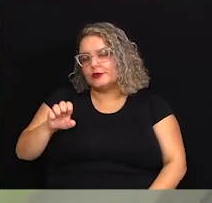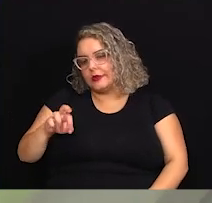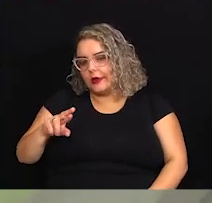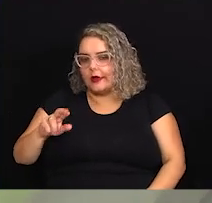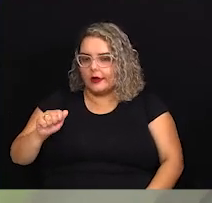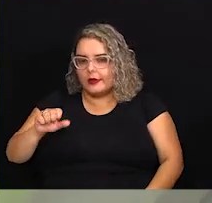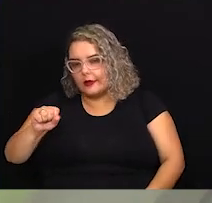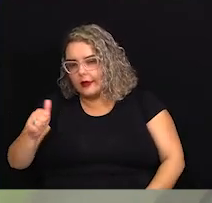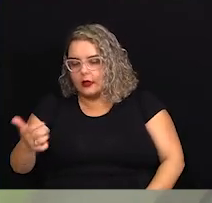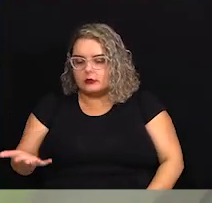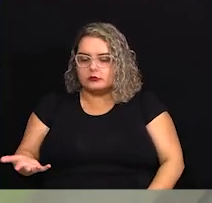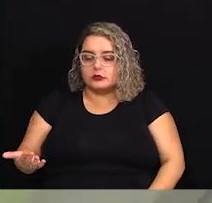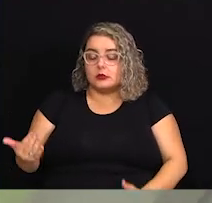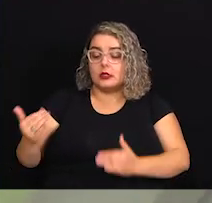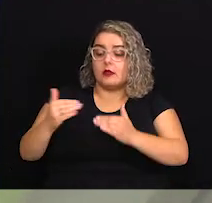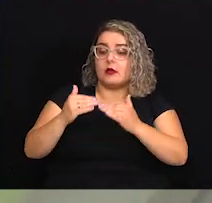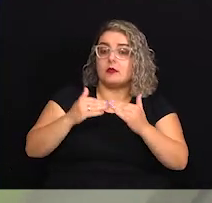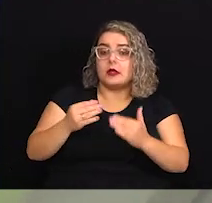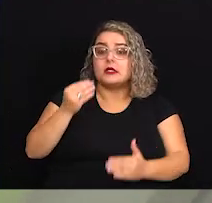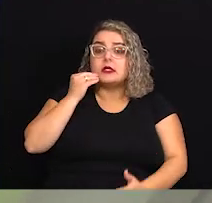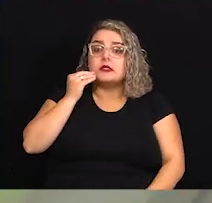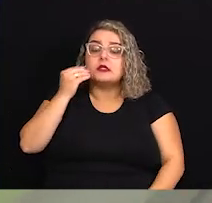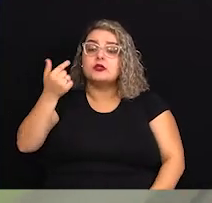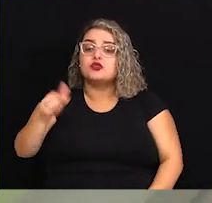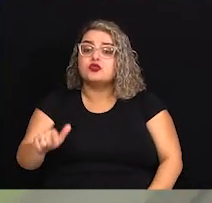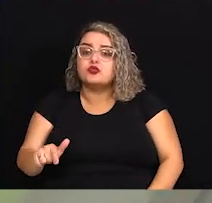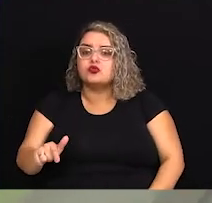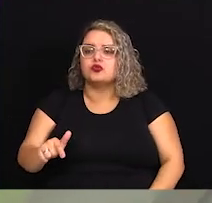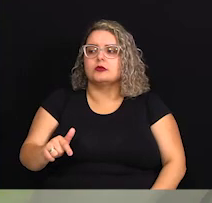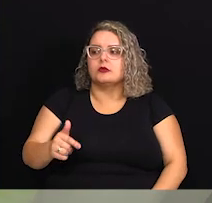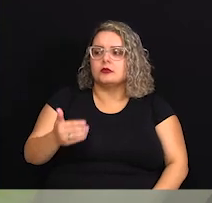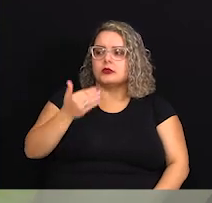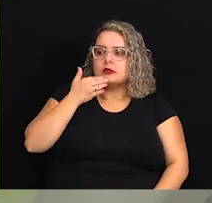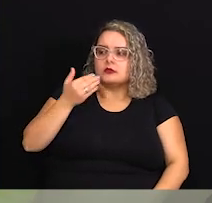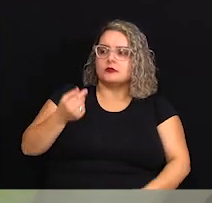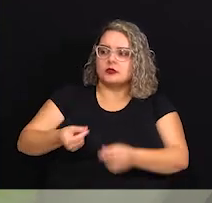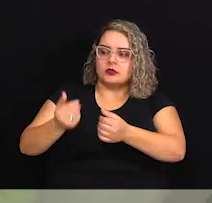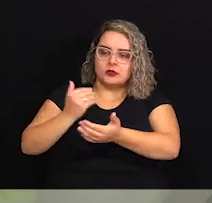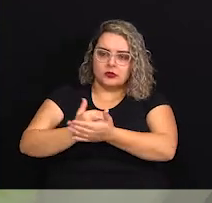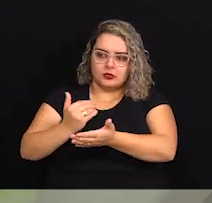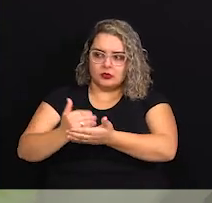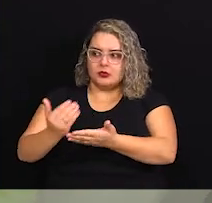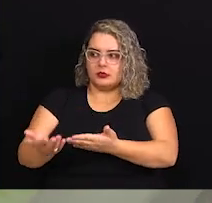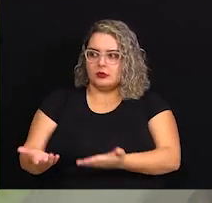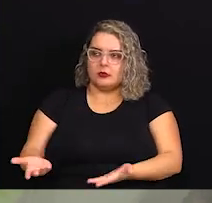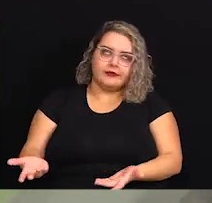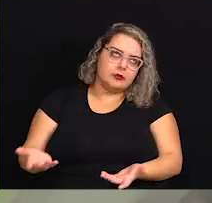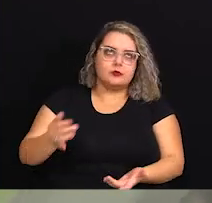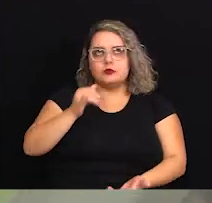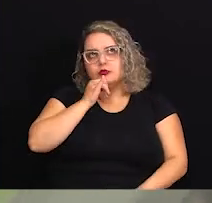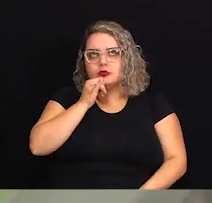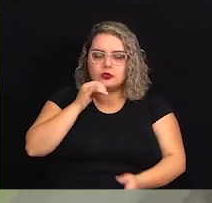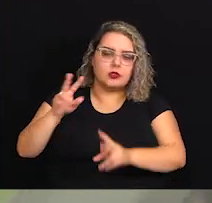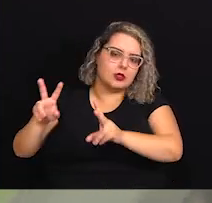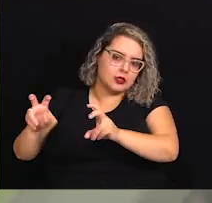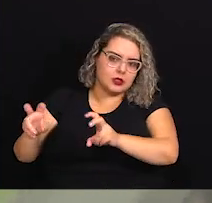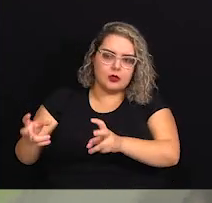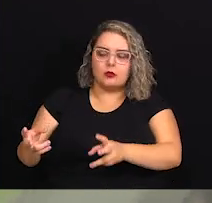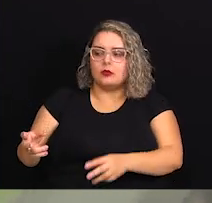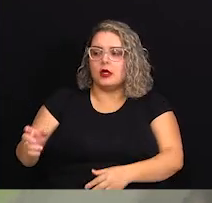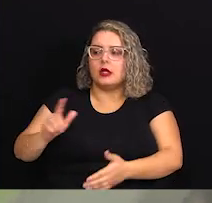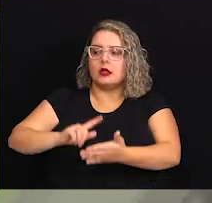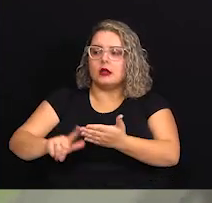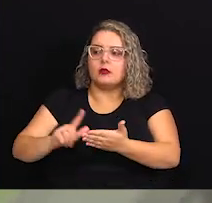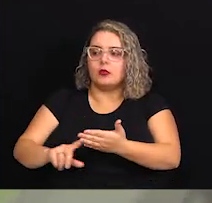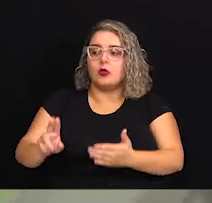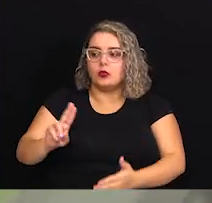vai ser um momento favorável para ela tentar novamente esse pedido? Depois que o motivo foi esse do nome sujo, depois que ela conseguiu